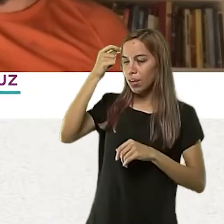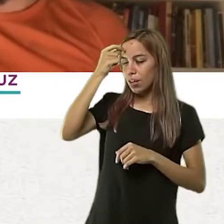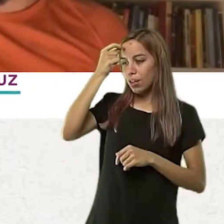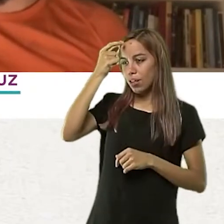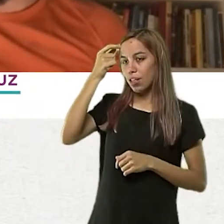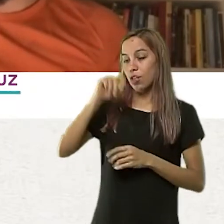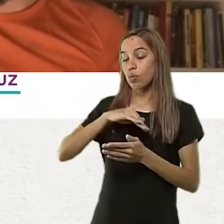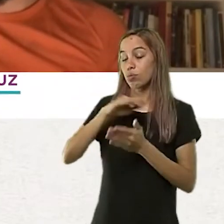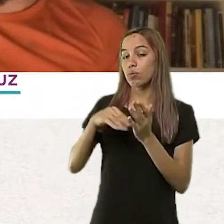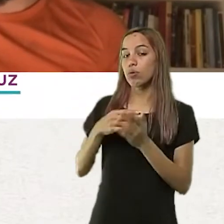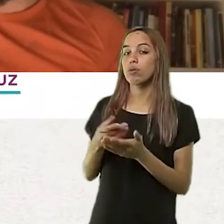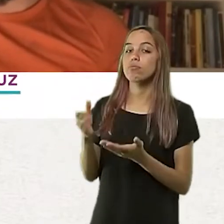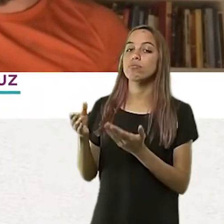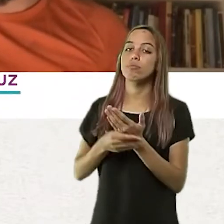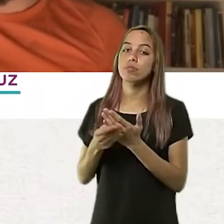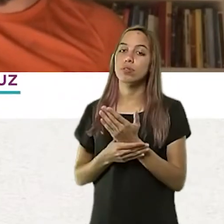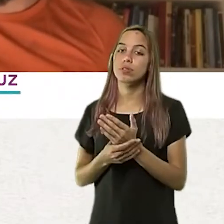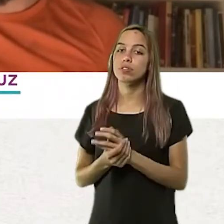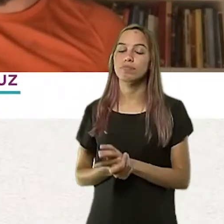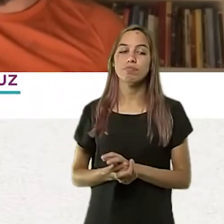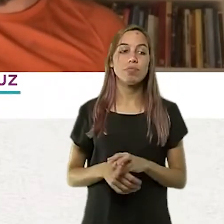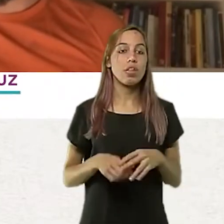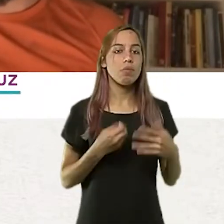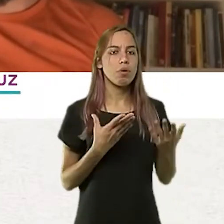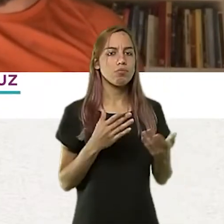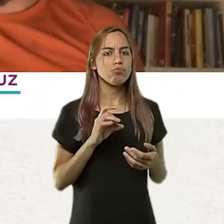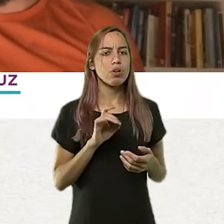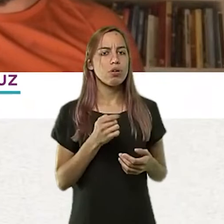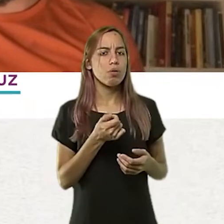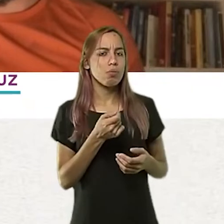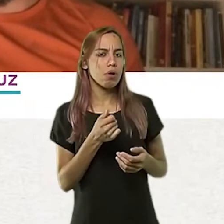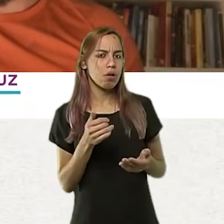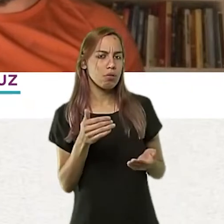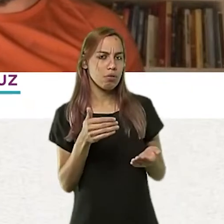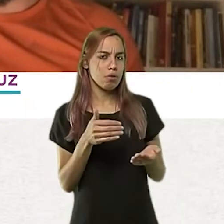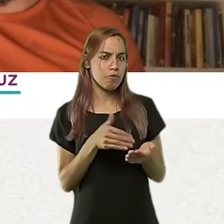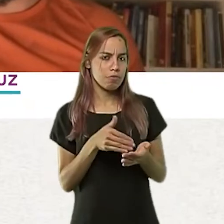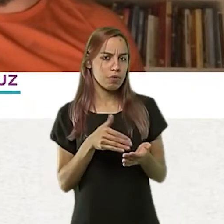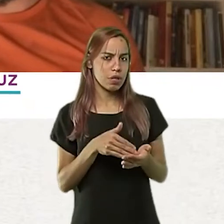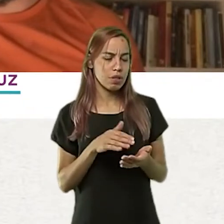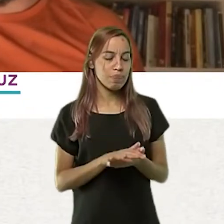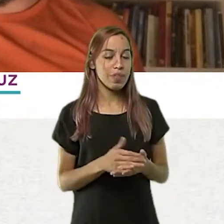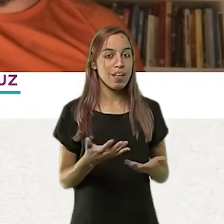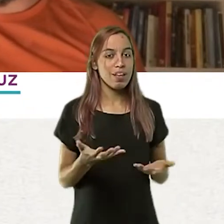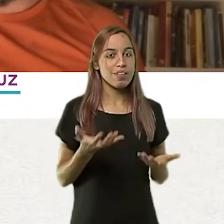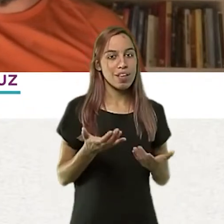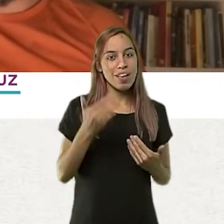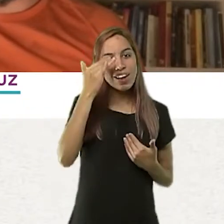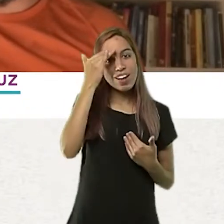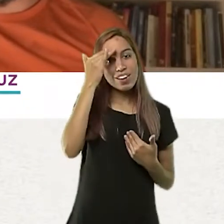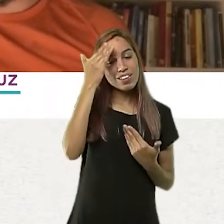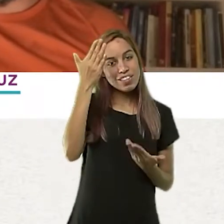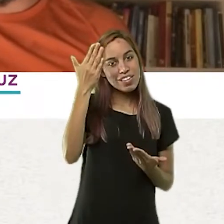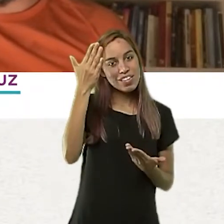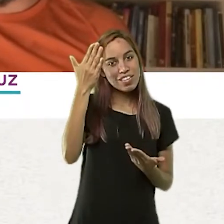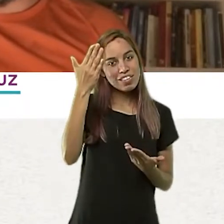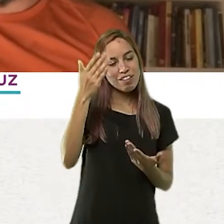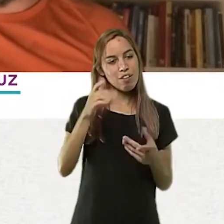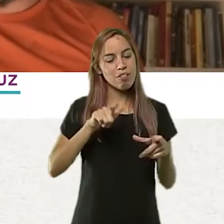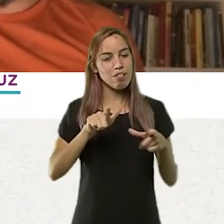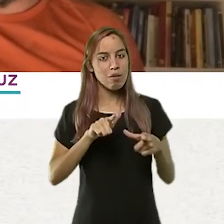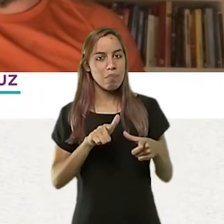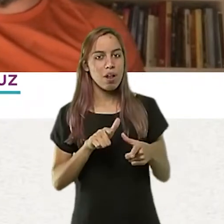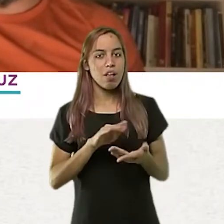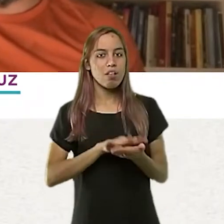Bem, nós já estamos caminhando para o final. Eu queria agradecer o trabalho da